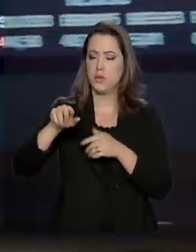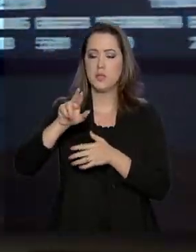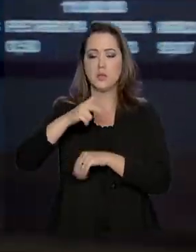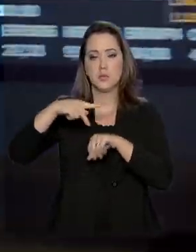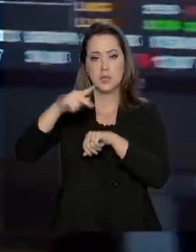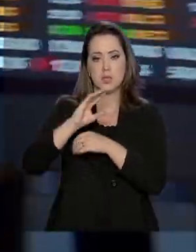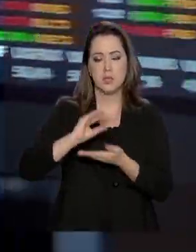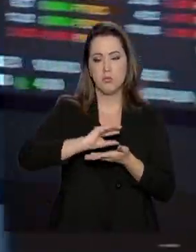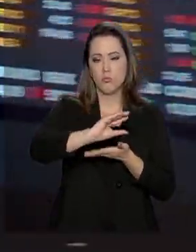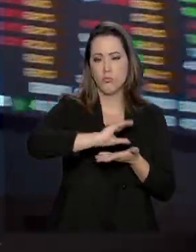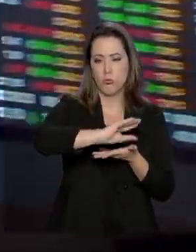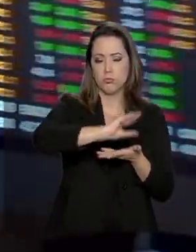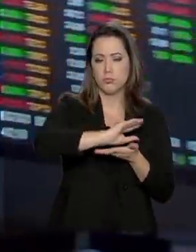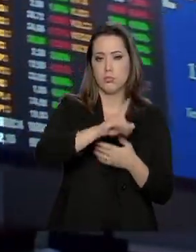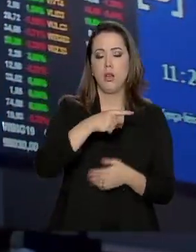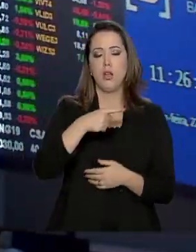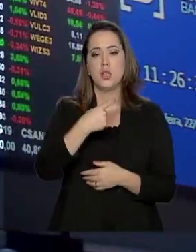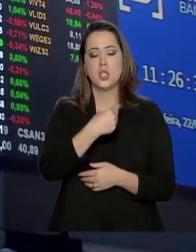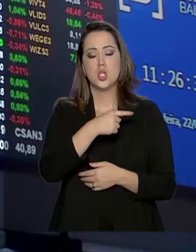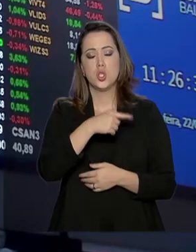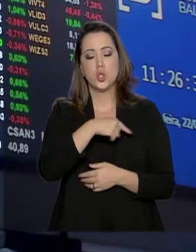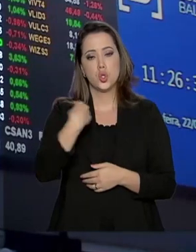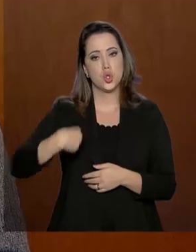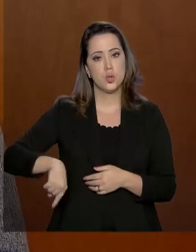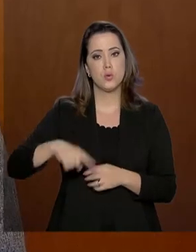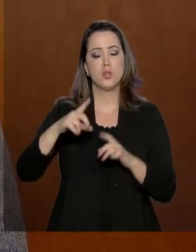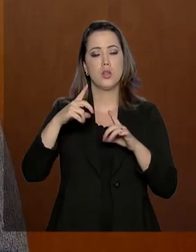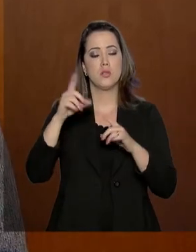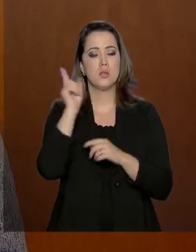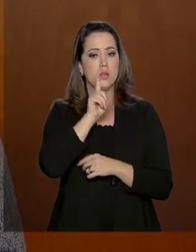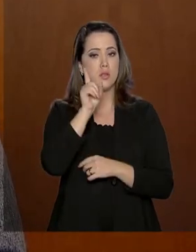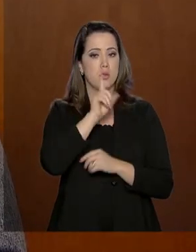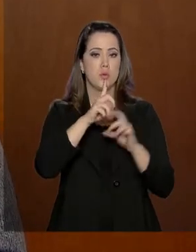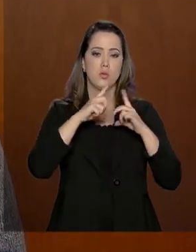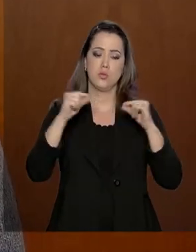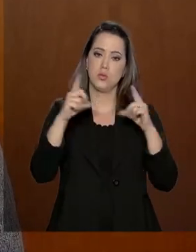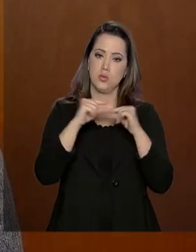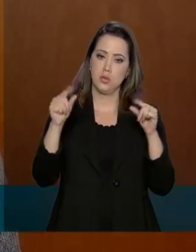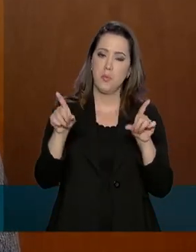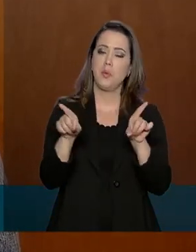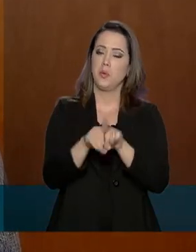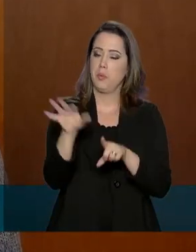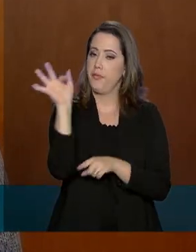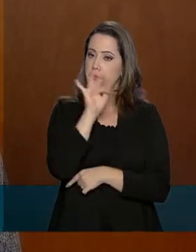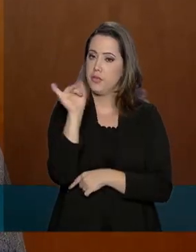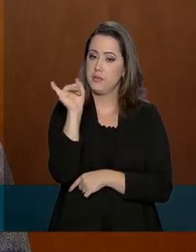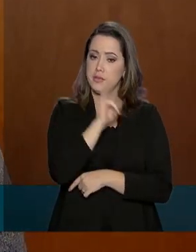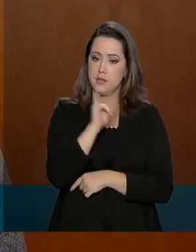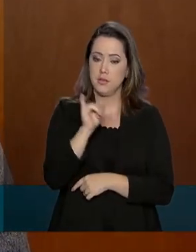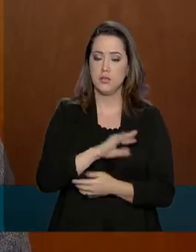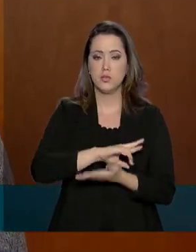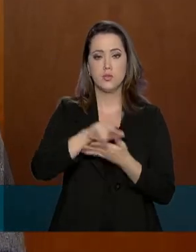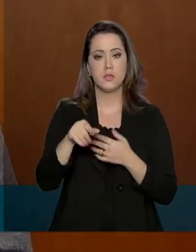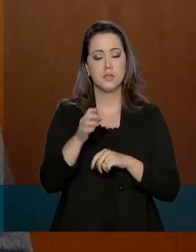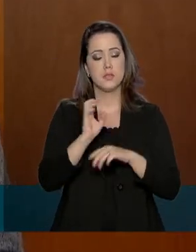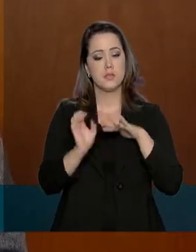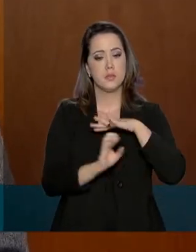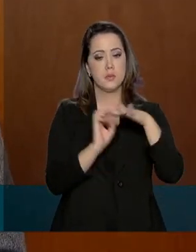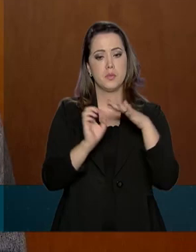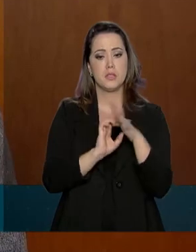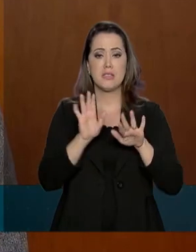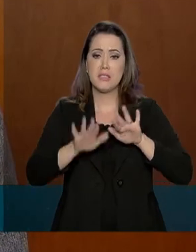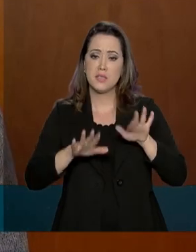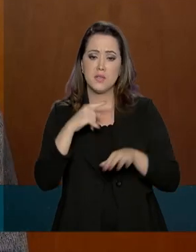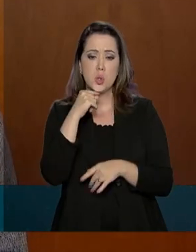unidos e japão além de frança e itália empresas estrangeiras que têm interesse em operar no brasil podem ter dúvidas